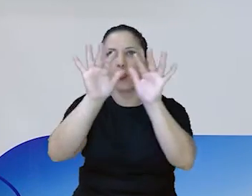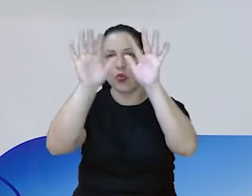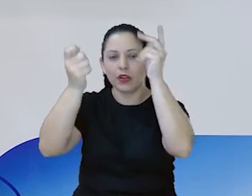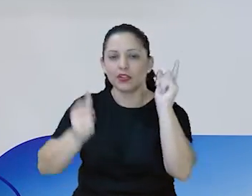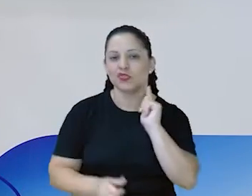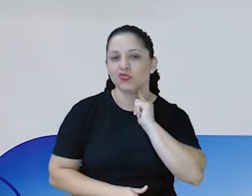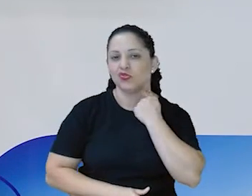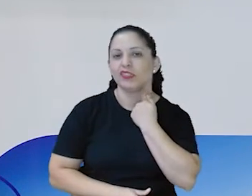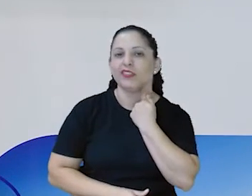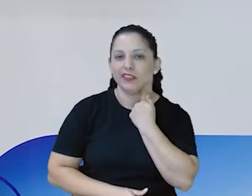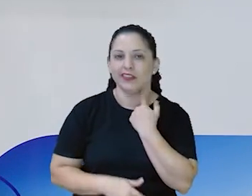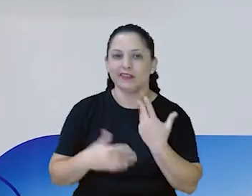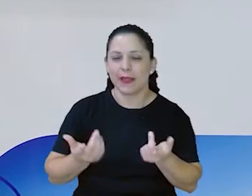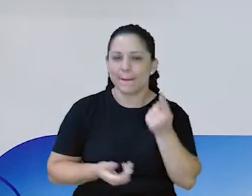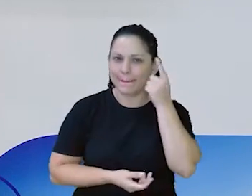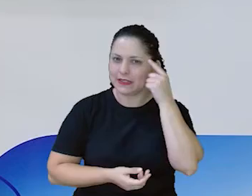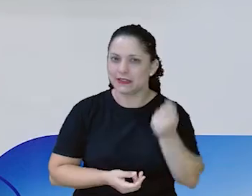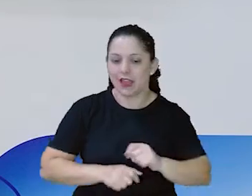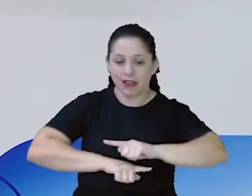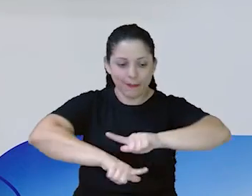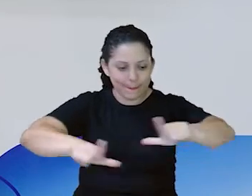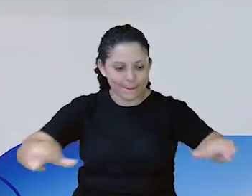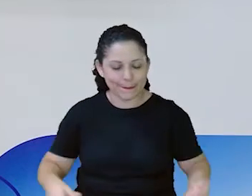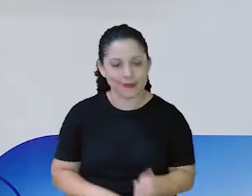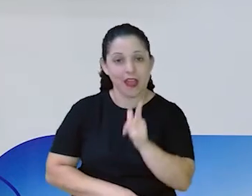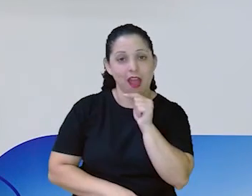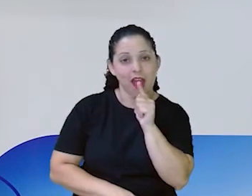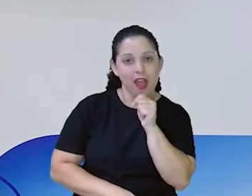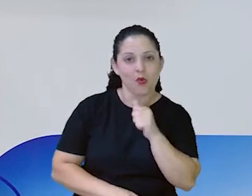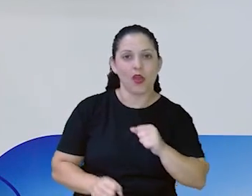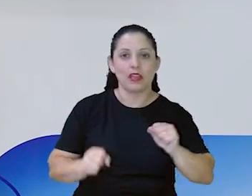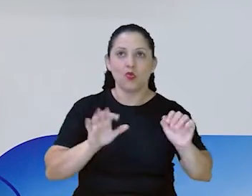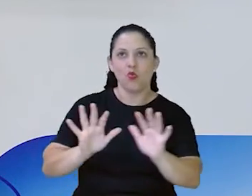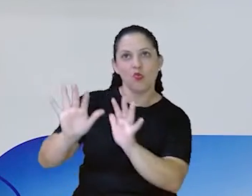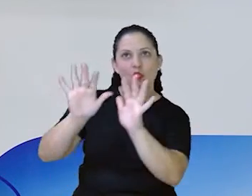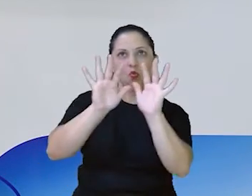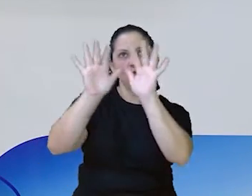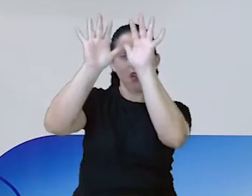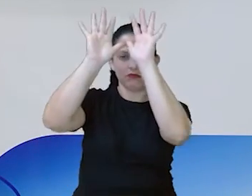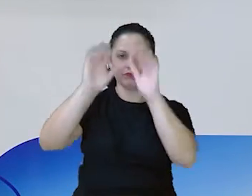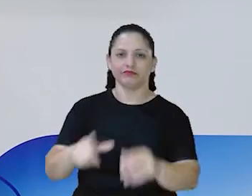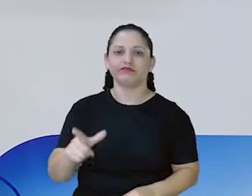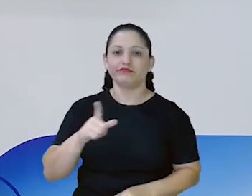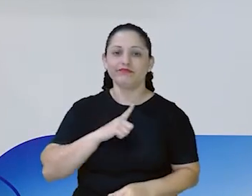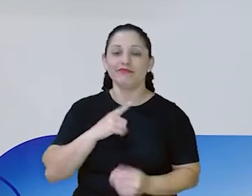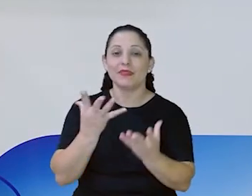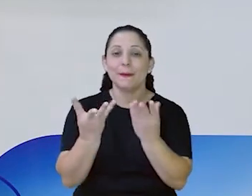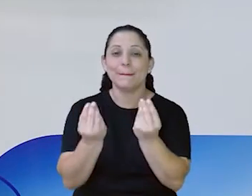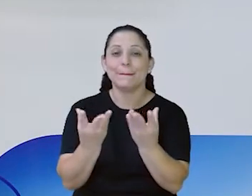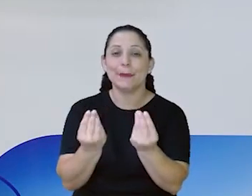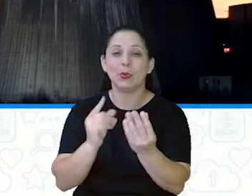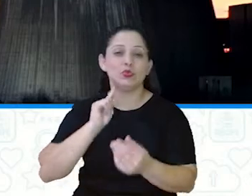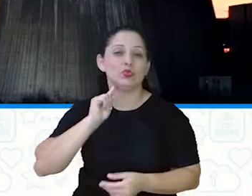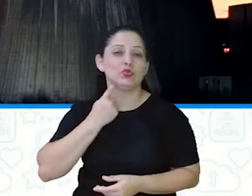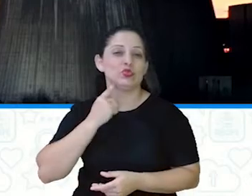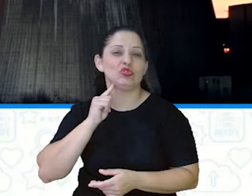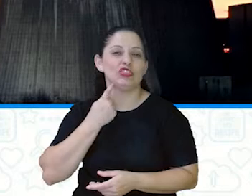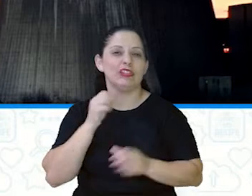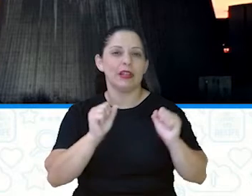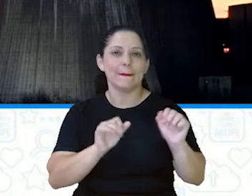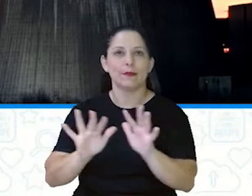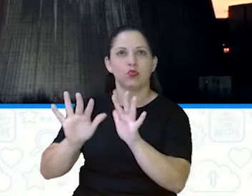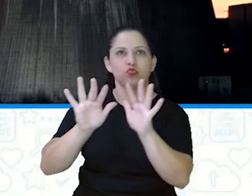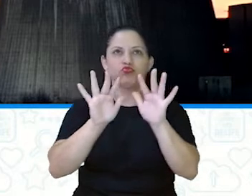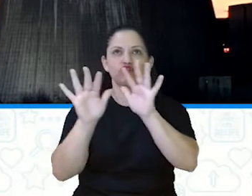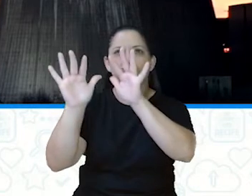Então a gente pensa na paisagem, na água, no ar. Existe aí uma grande quantidade de gases circulando no mundo